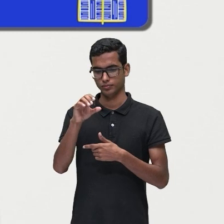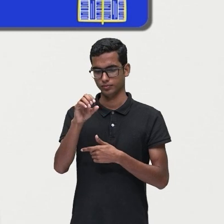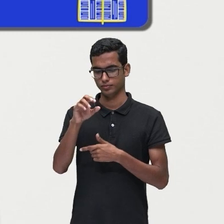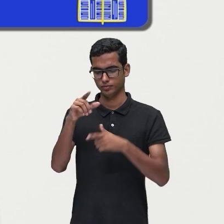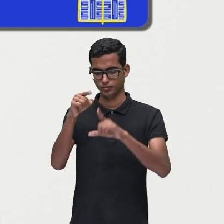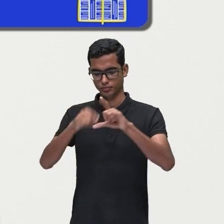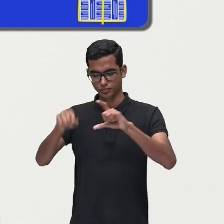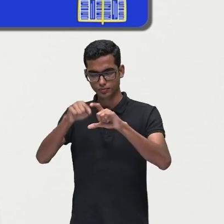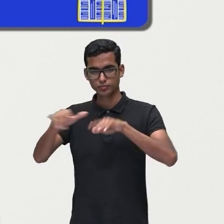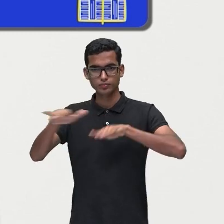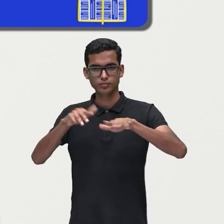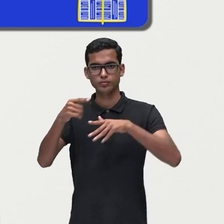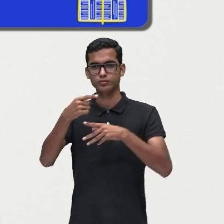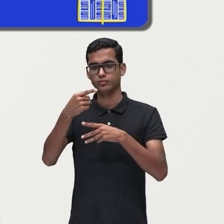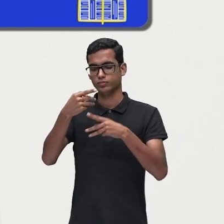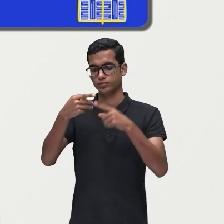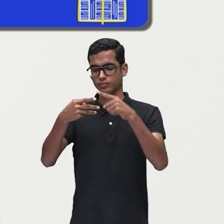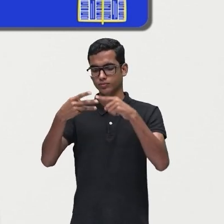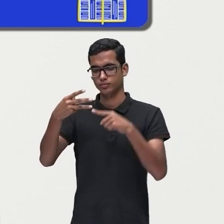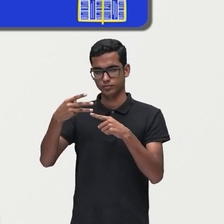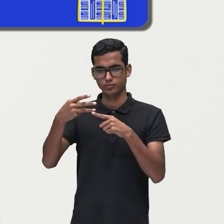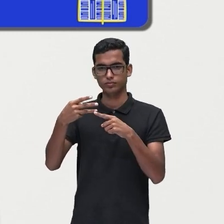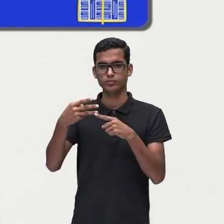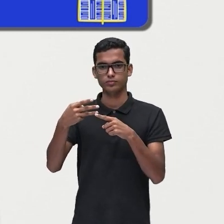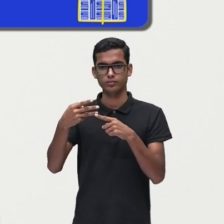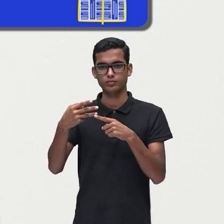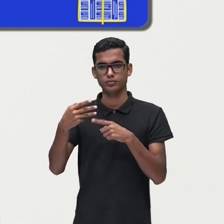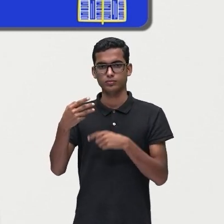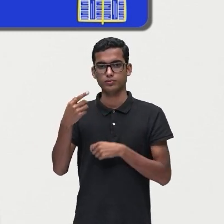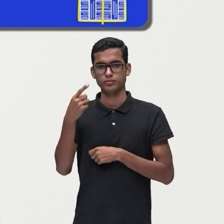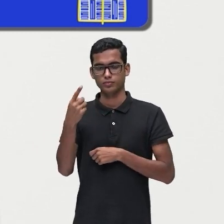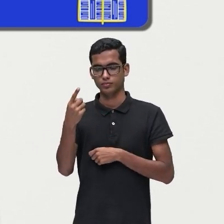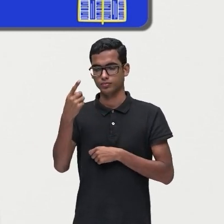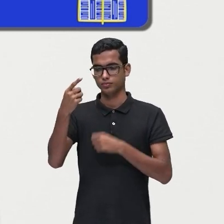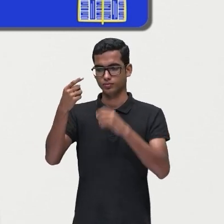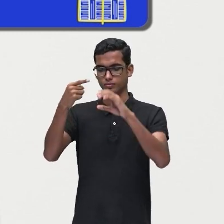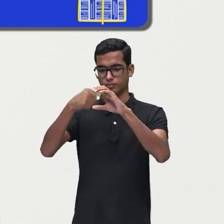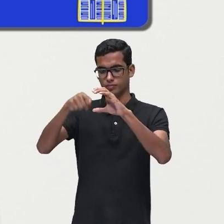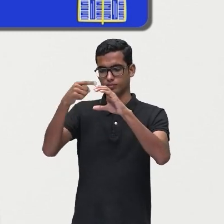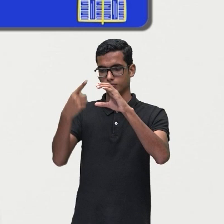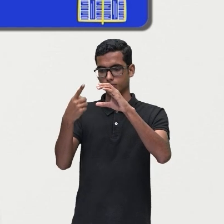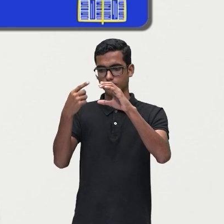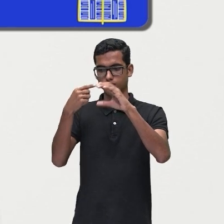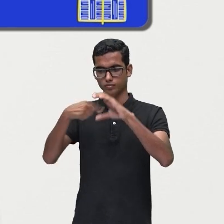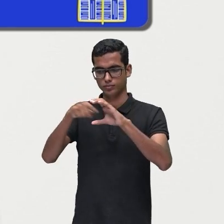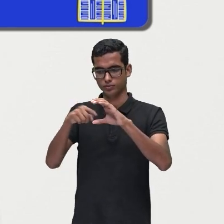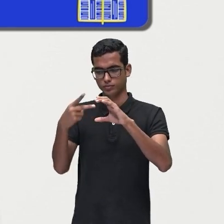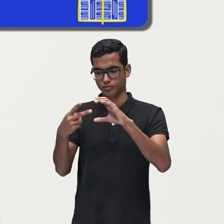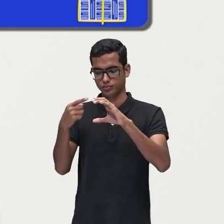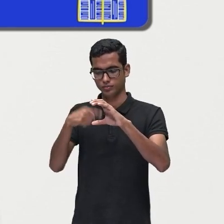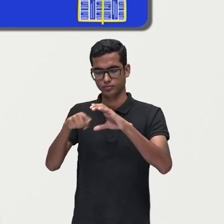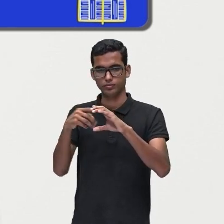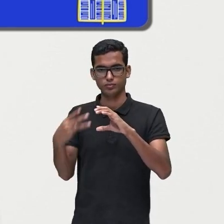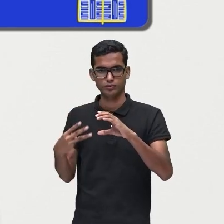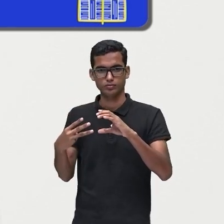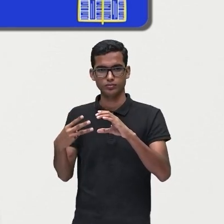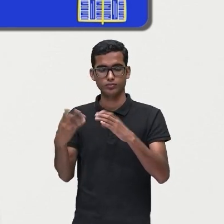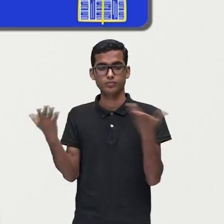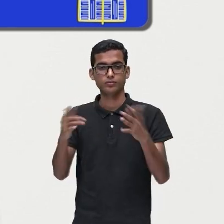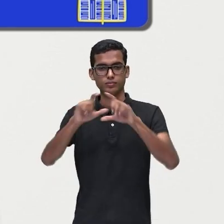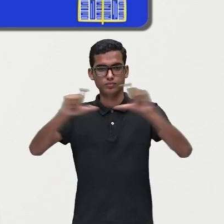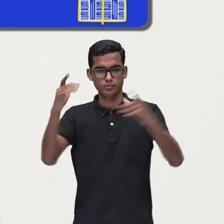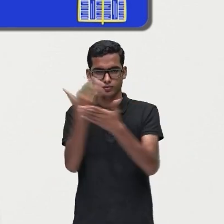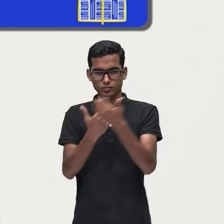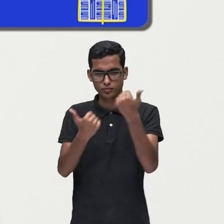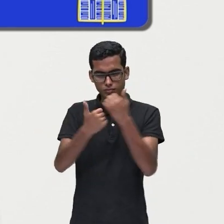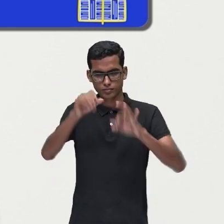1, 2, 3. Eu vou substituir aqui na minha fórmula.